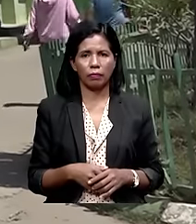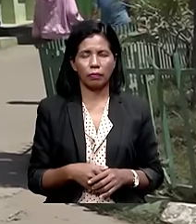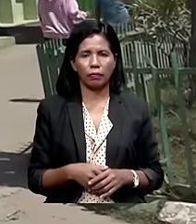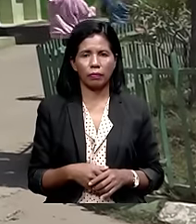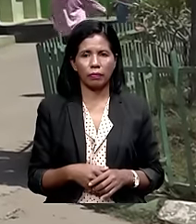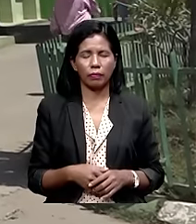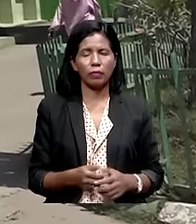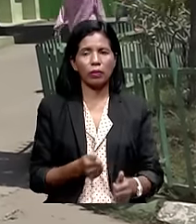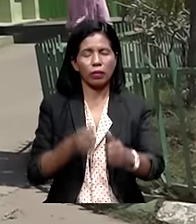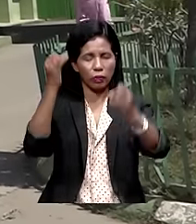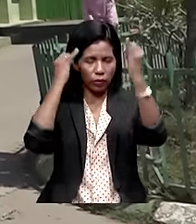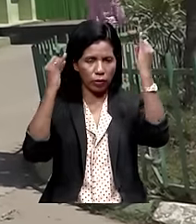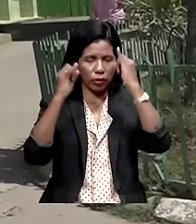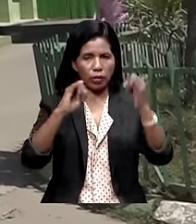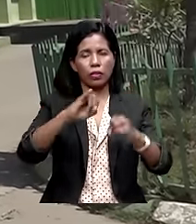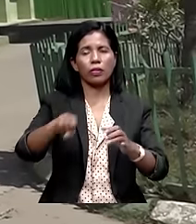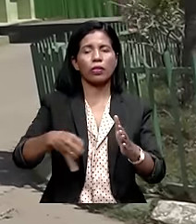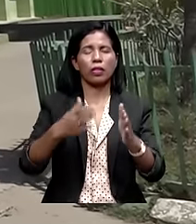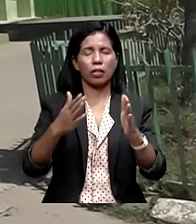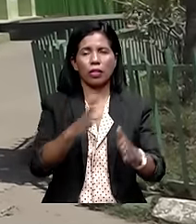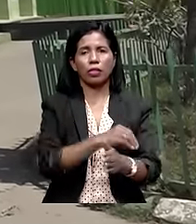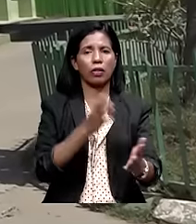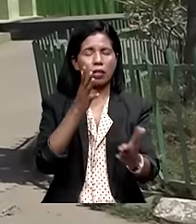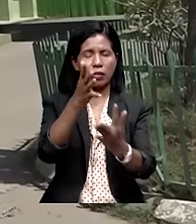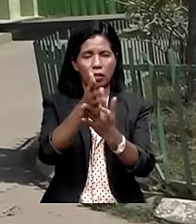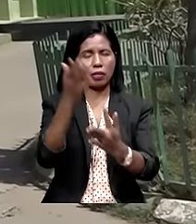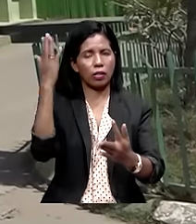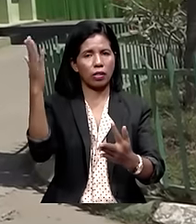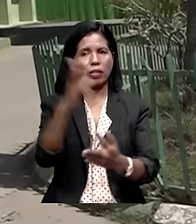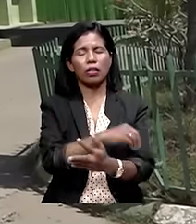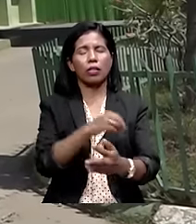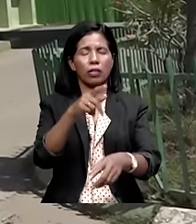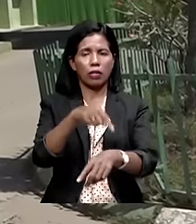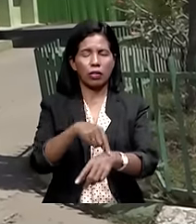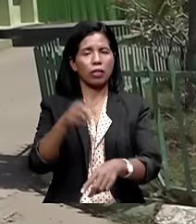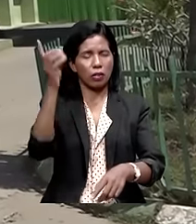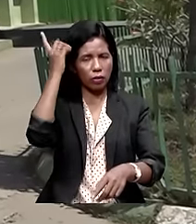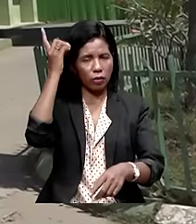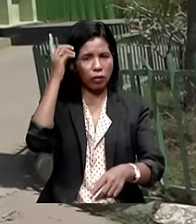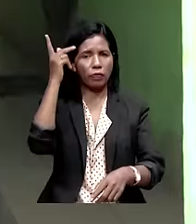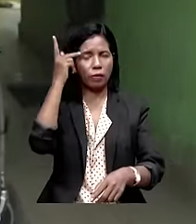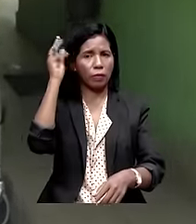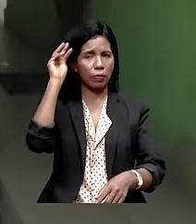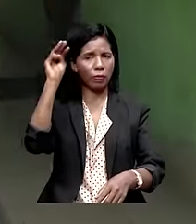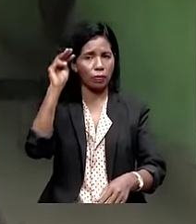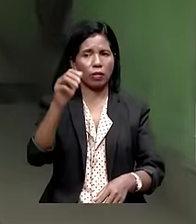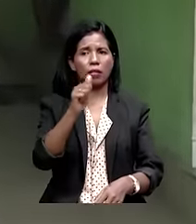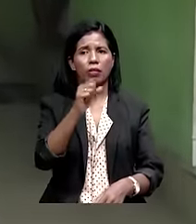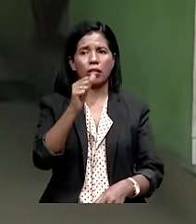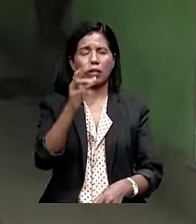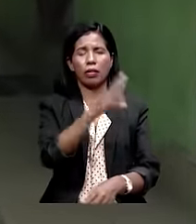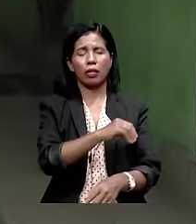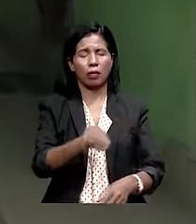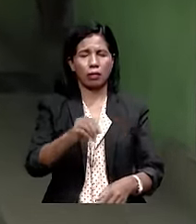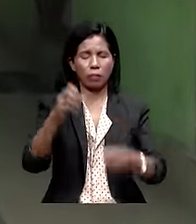Ter informação nebe jornalista ZMN acessa e aloran terça tuku alu kalane, desconfia vice-primeiro ministro Sanami reta na